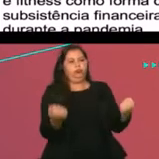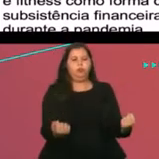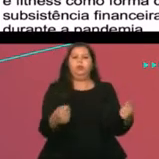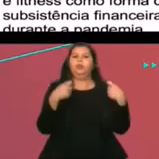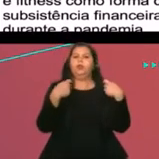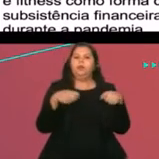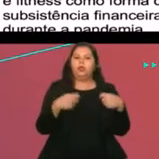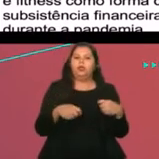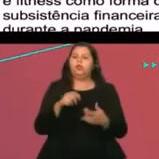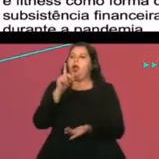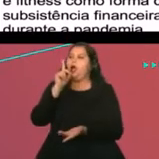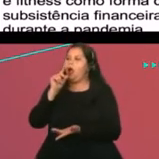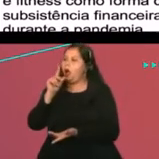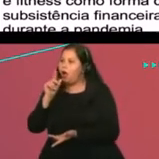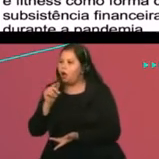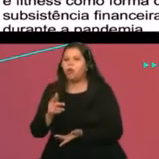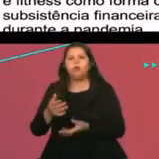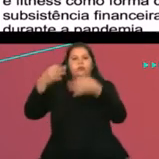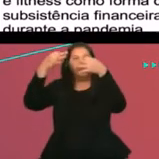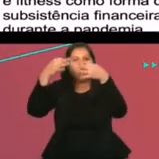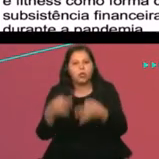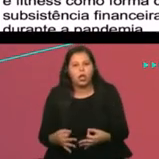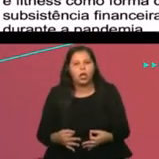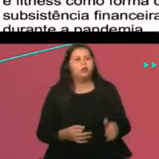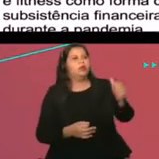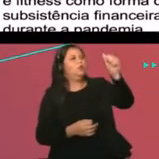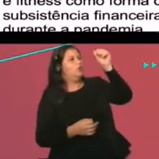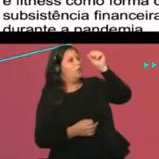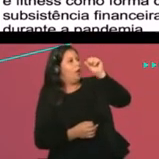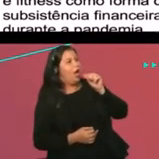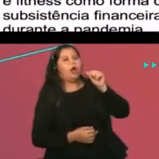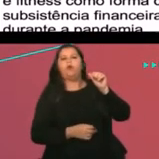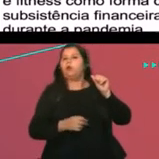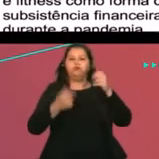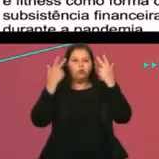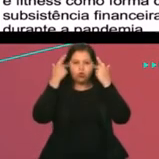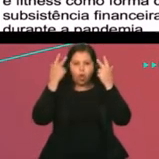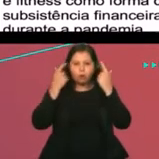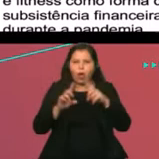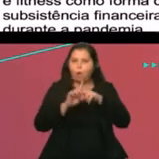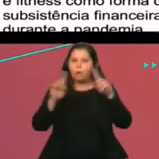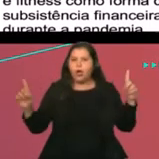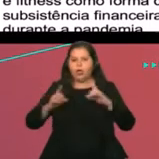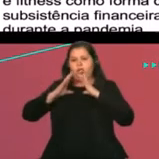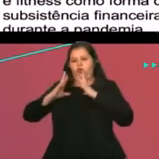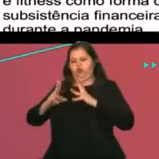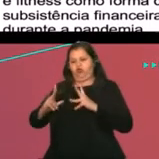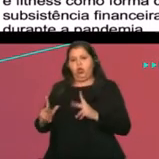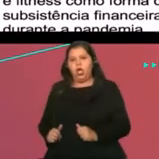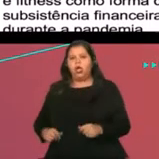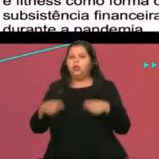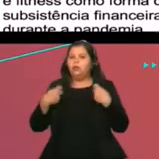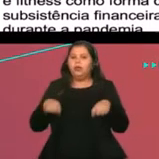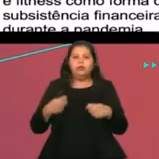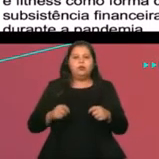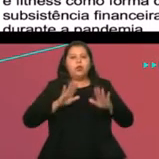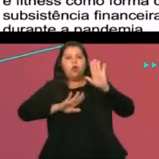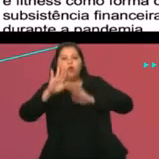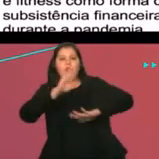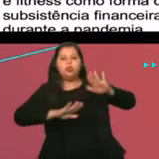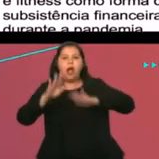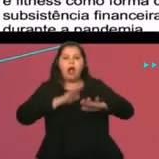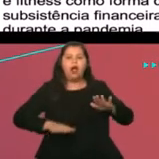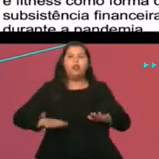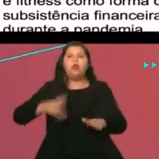consumam água de forma adequada tomar água pode tomar à vontade agora a higiene ser feito mais gênio moderada